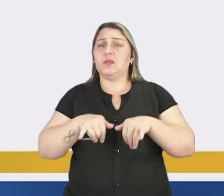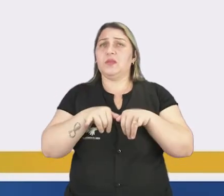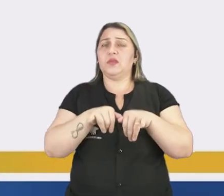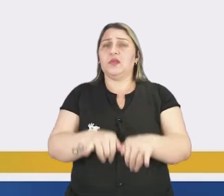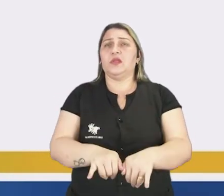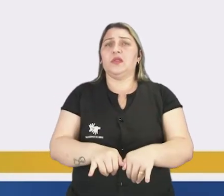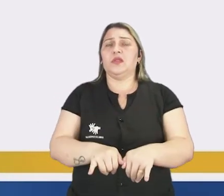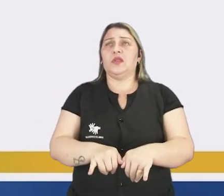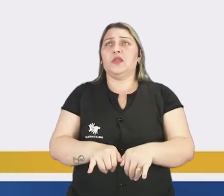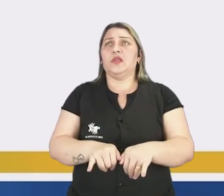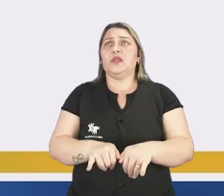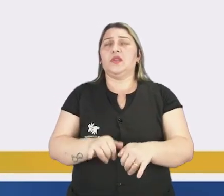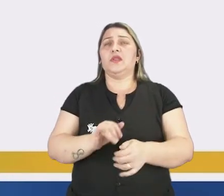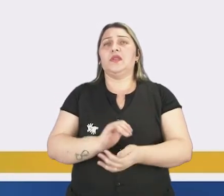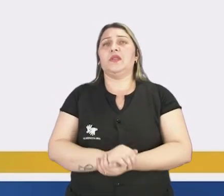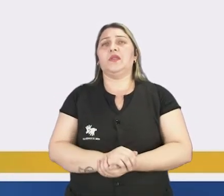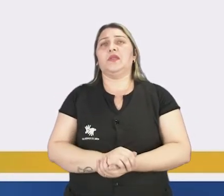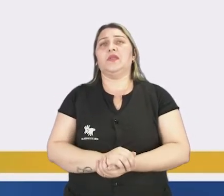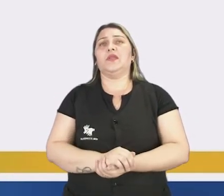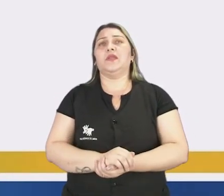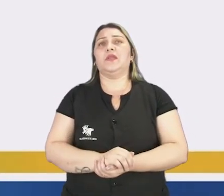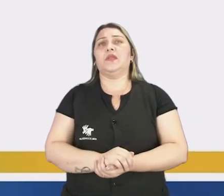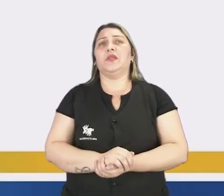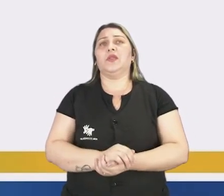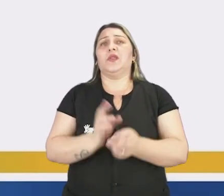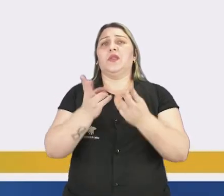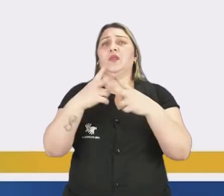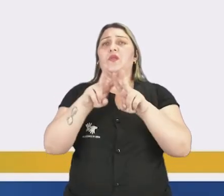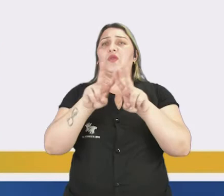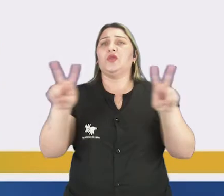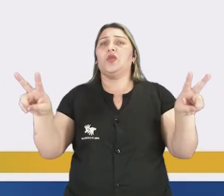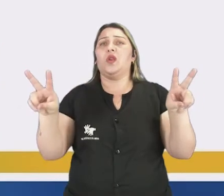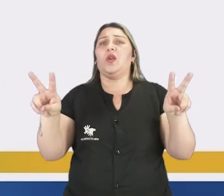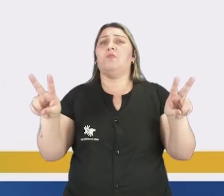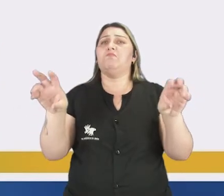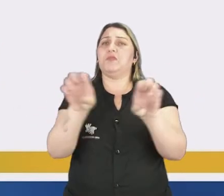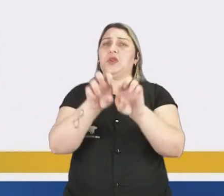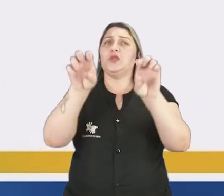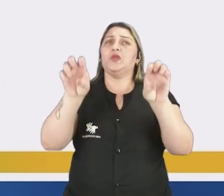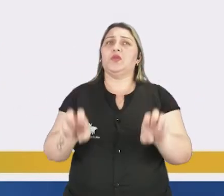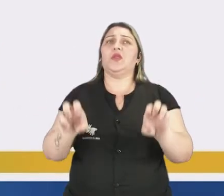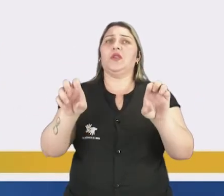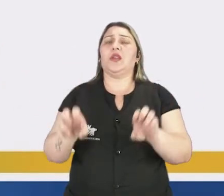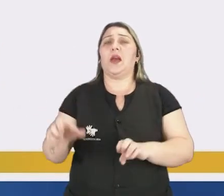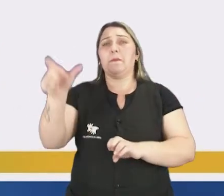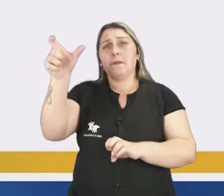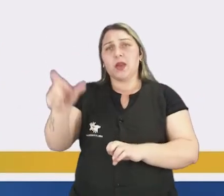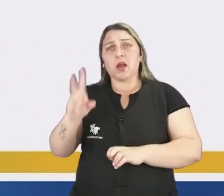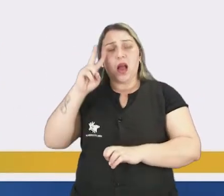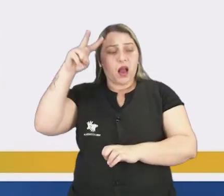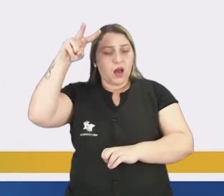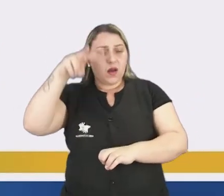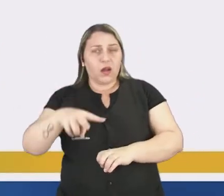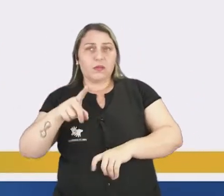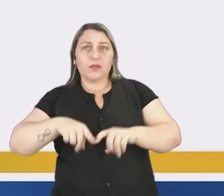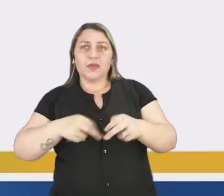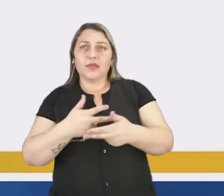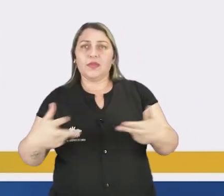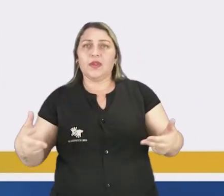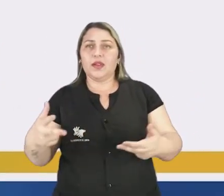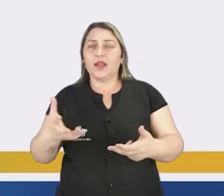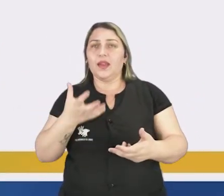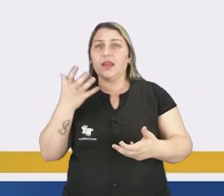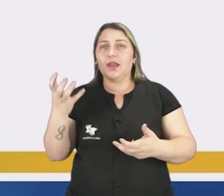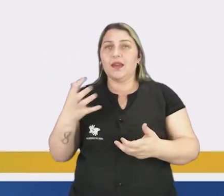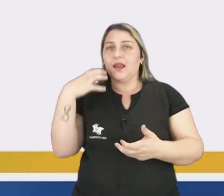ou você entra no shopping, eles estão estruturados para que o consumidor olhe para o produto e seja